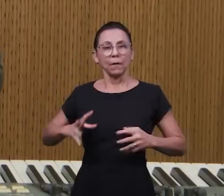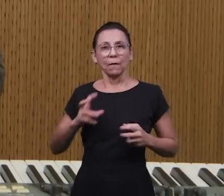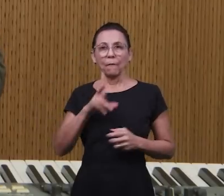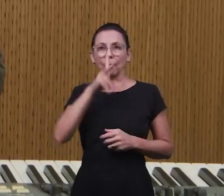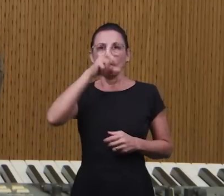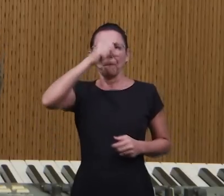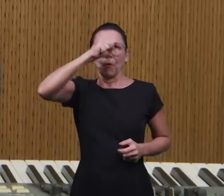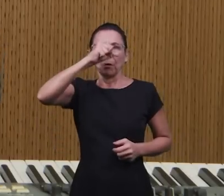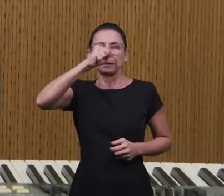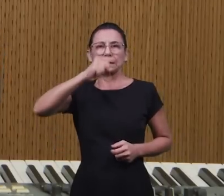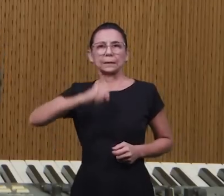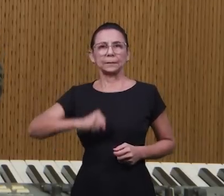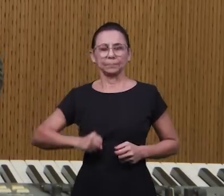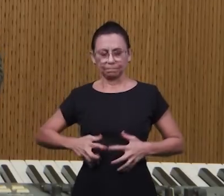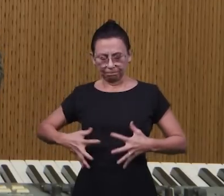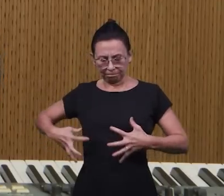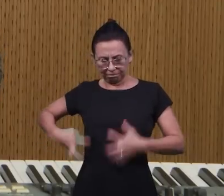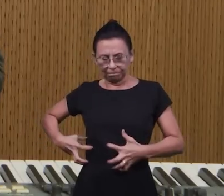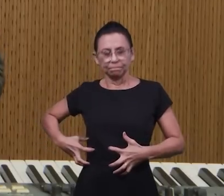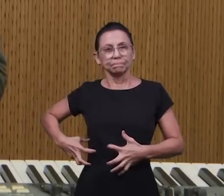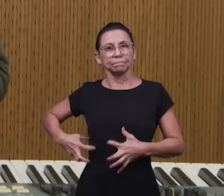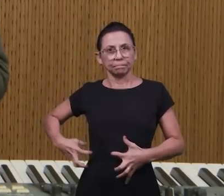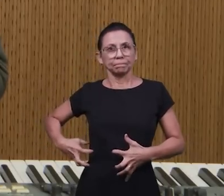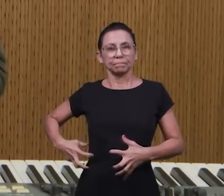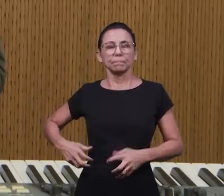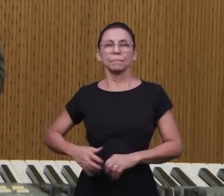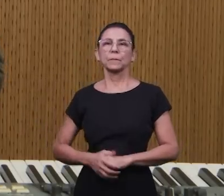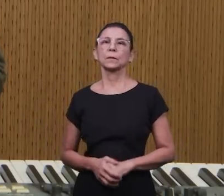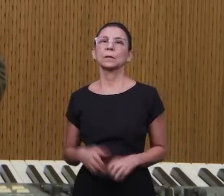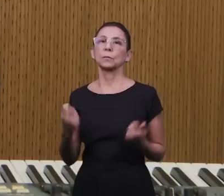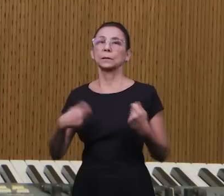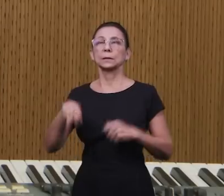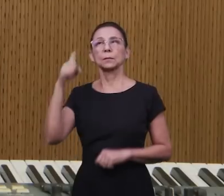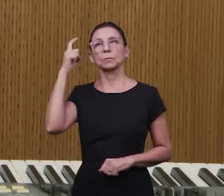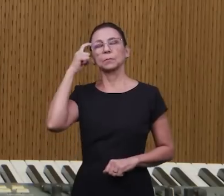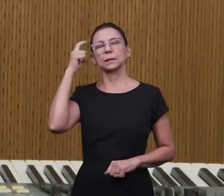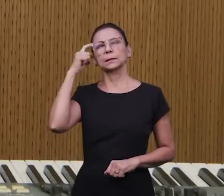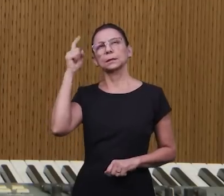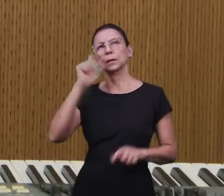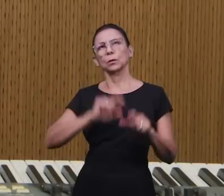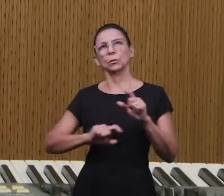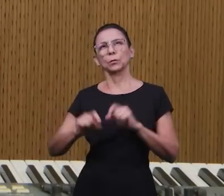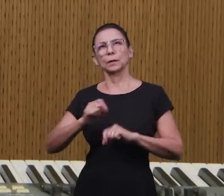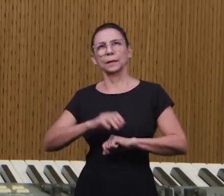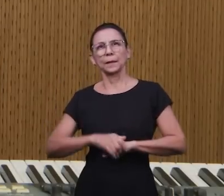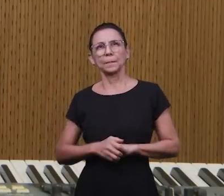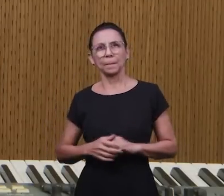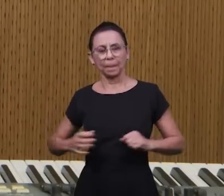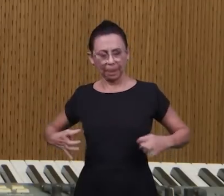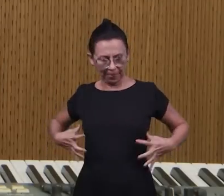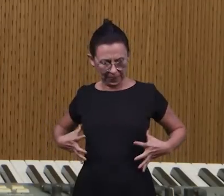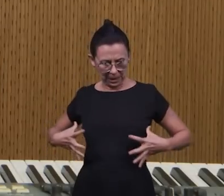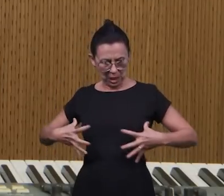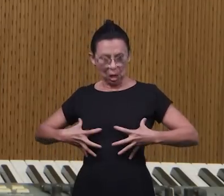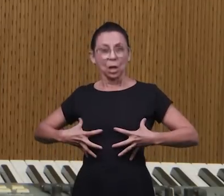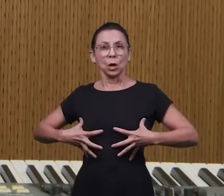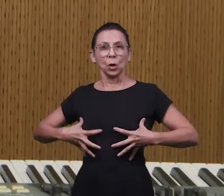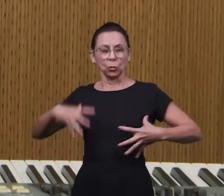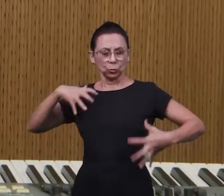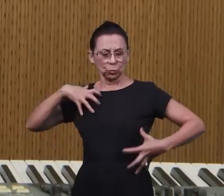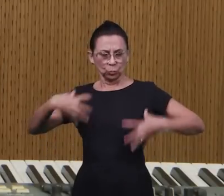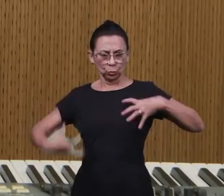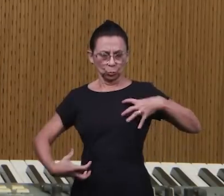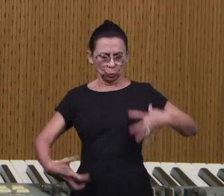vamos ter. Portanto, devemos sempre pensar que pulmões participam, diafragma participa,